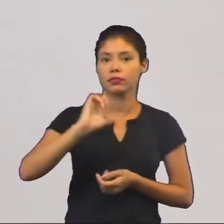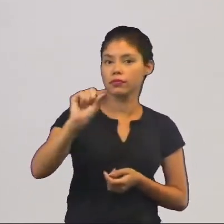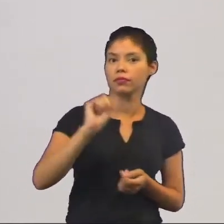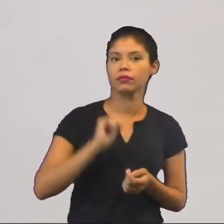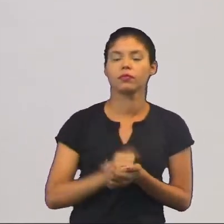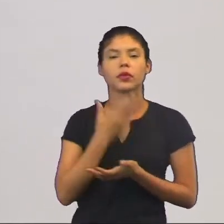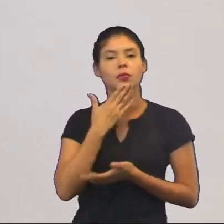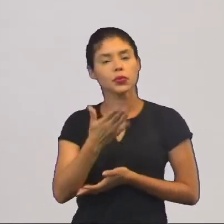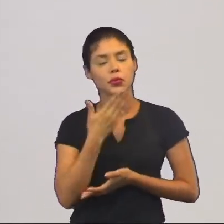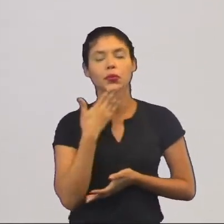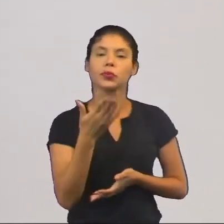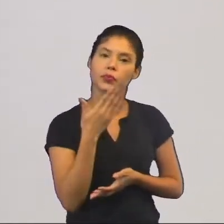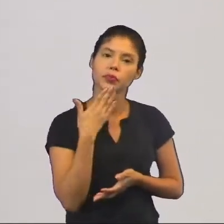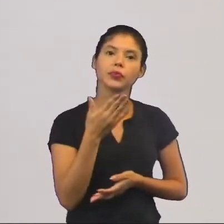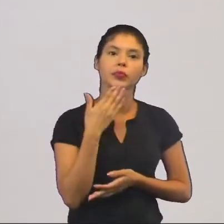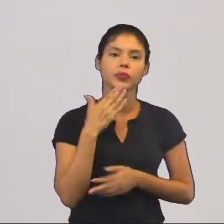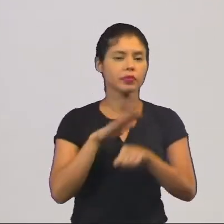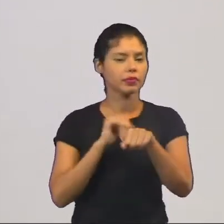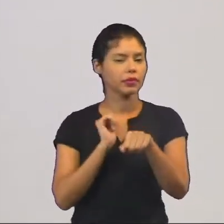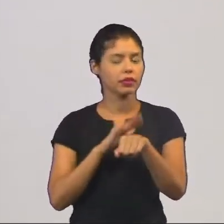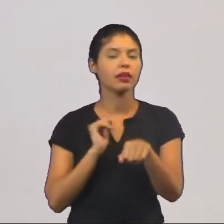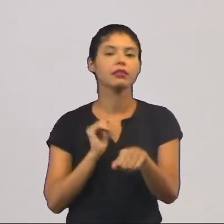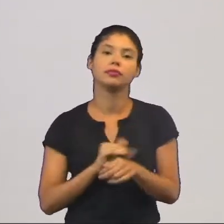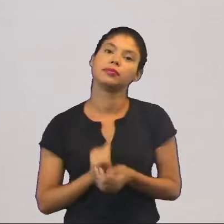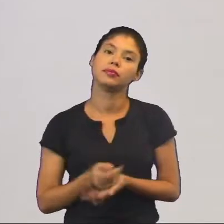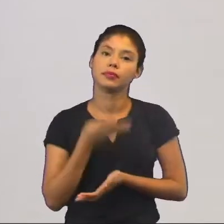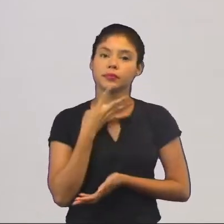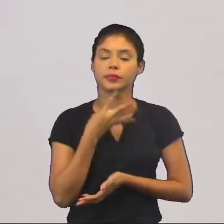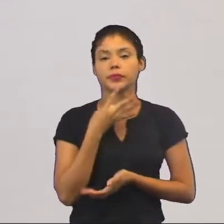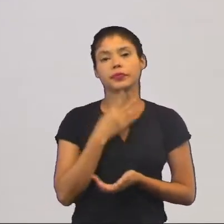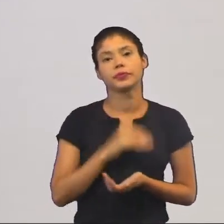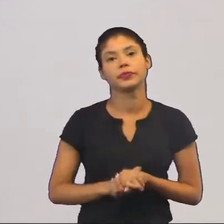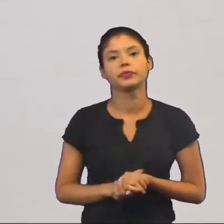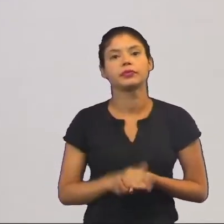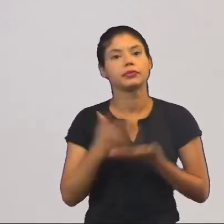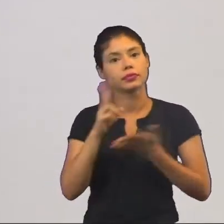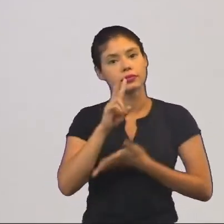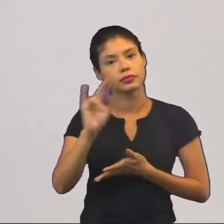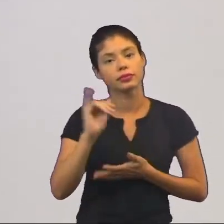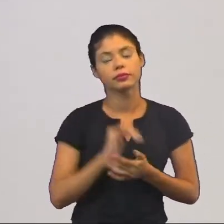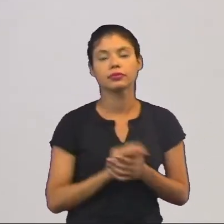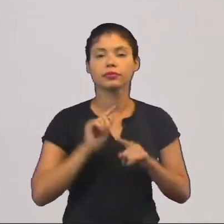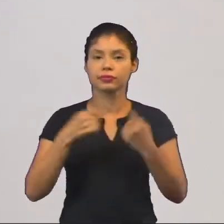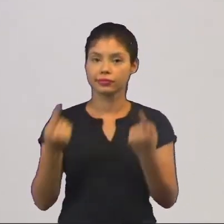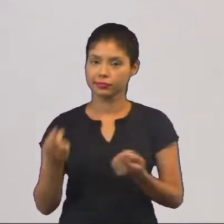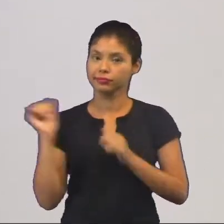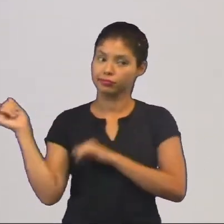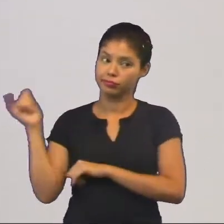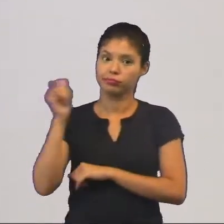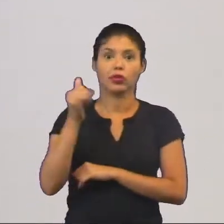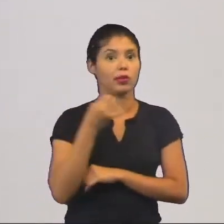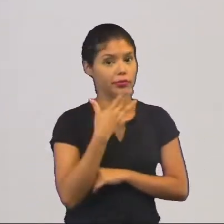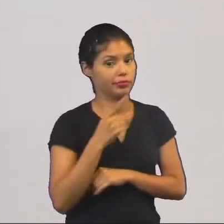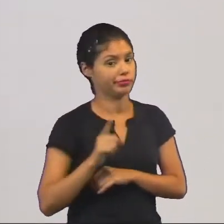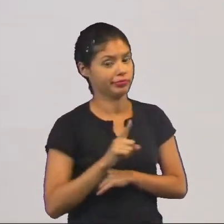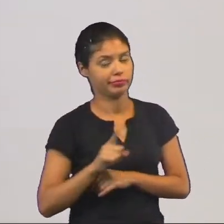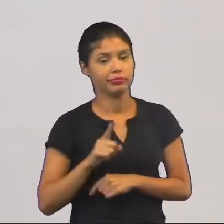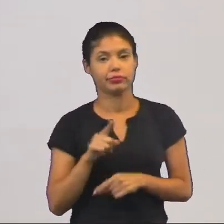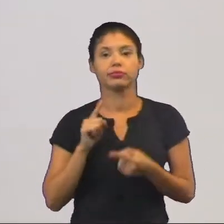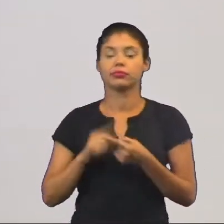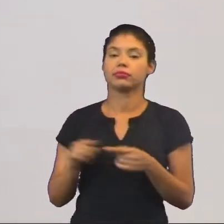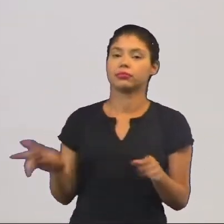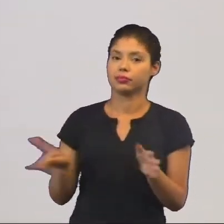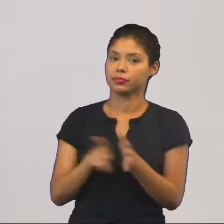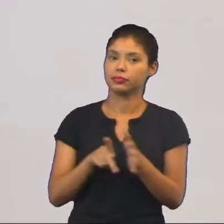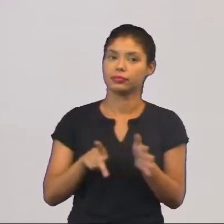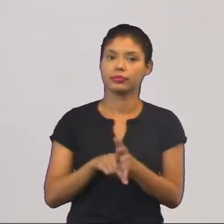ficou pedindo, chamando, para conhecer então a cidade. Ele vai, mas essa sua viagem não foi boa. Ele